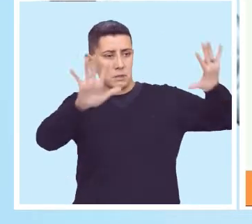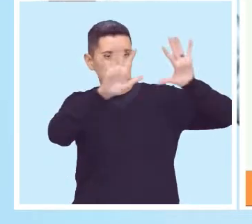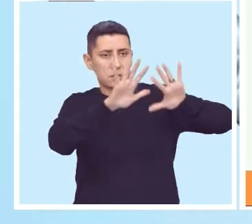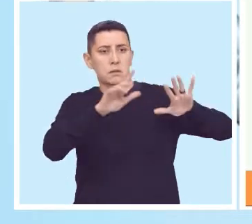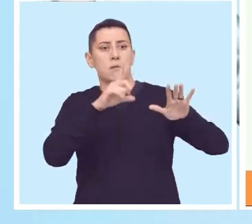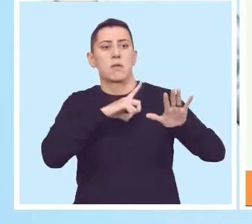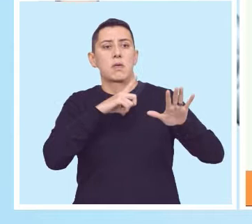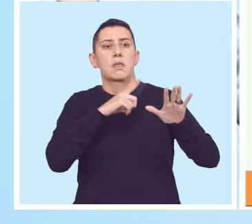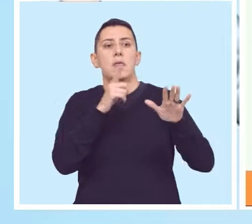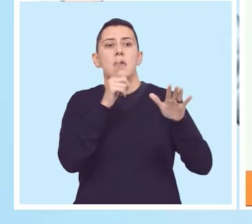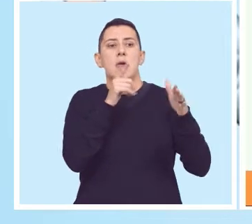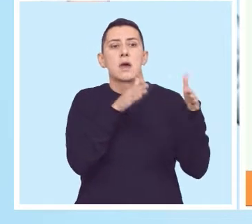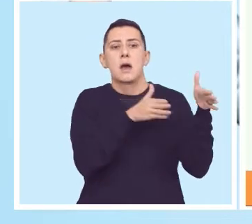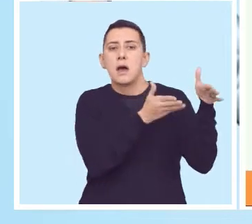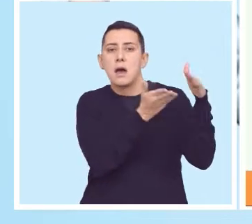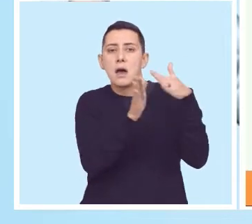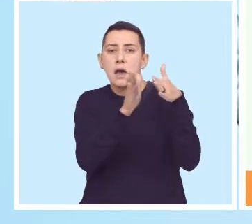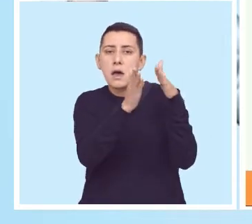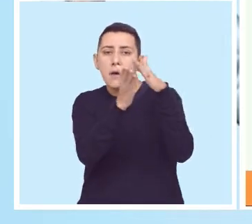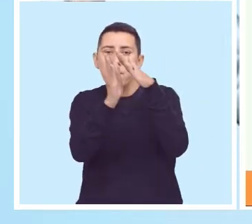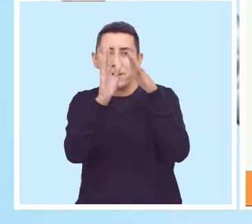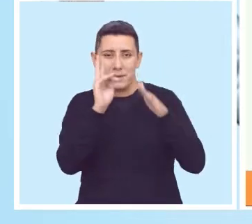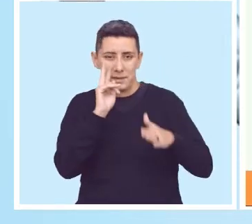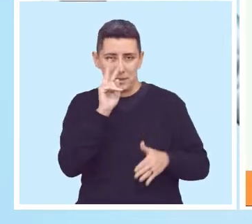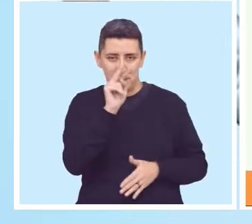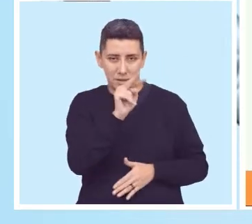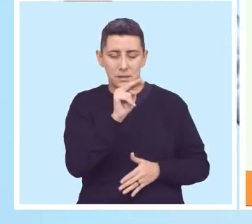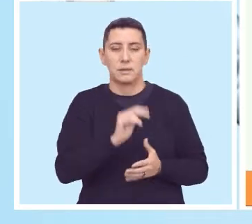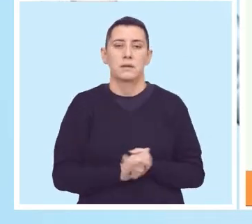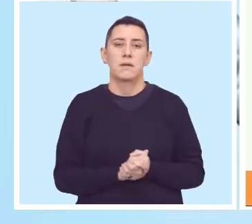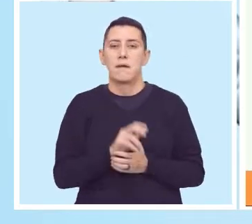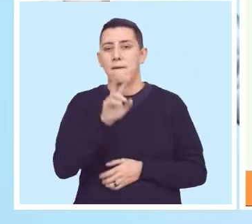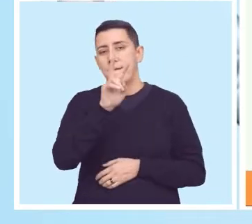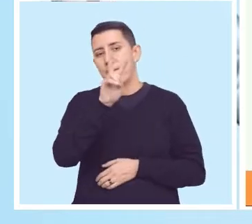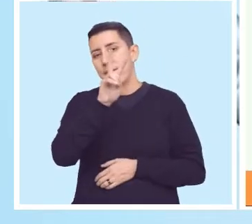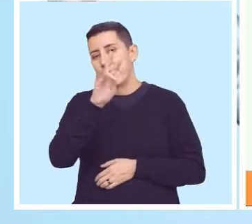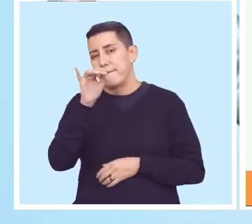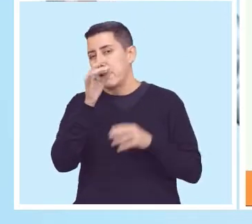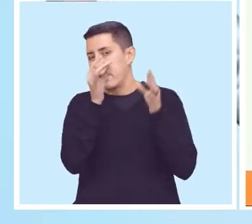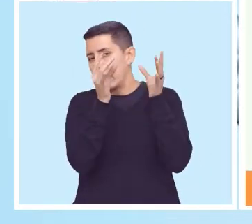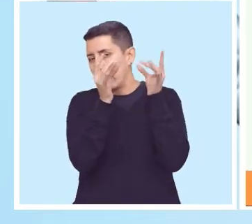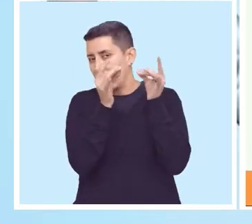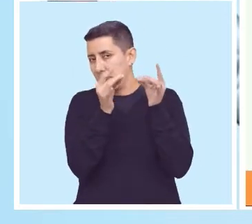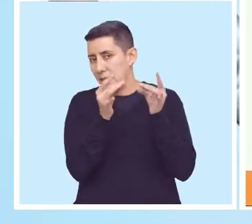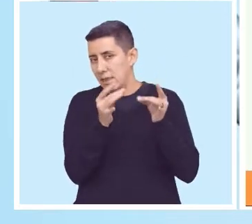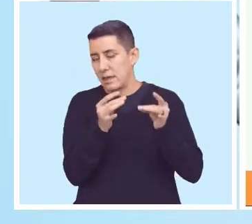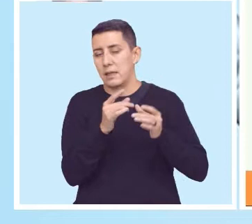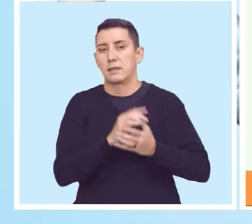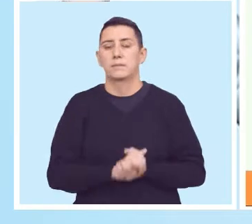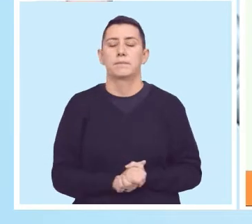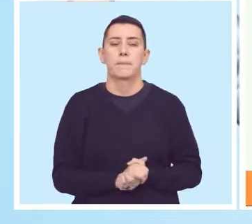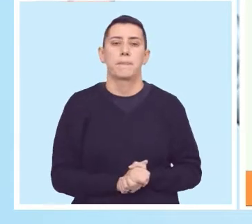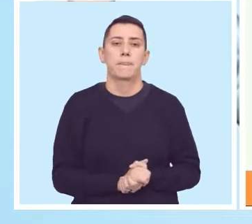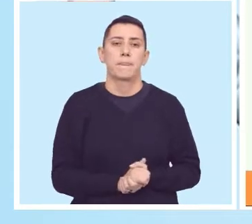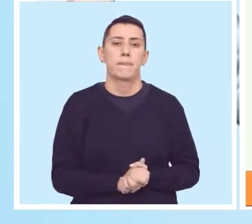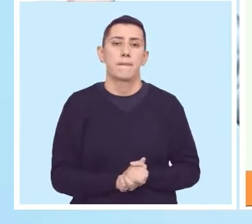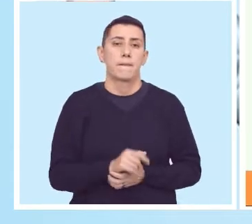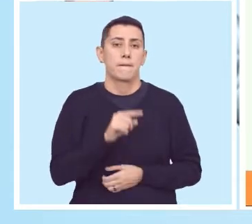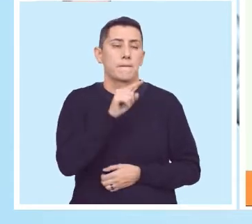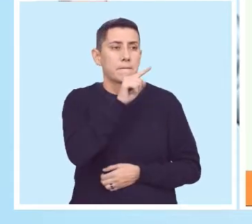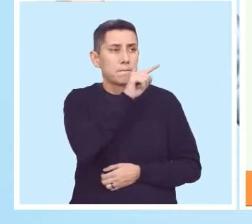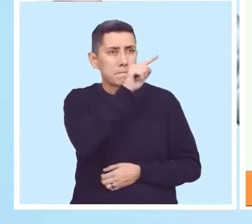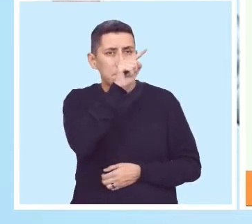pintado. Então, aqui depois eu vou falar com um pouco mais de detalhe, né, uma imagem um pouco melhor, até no vídeo, mas aqui nós